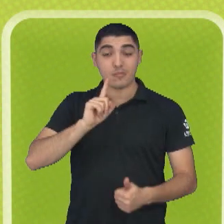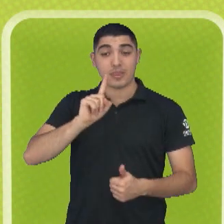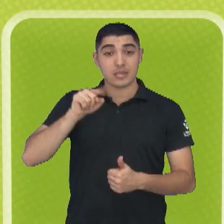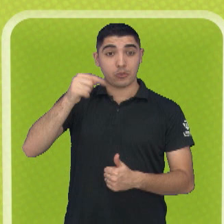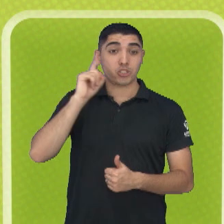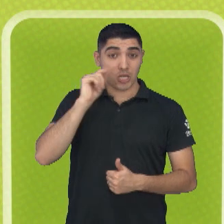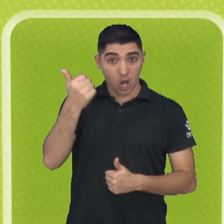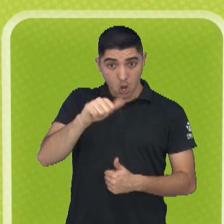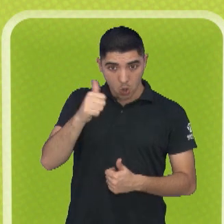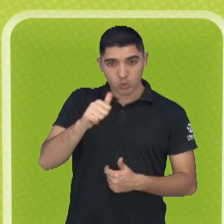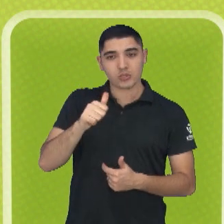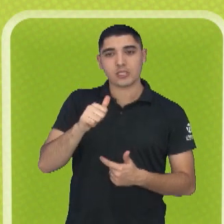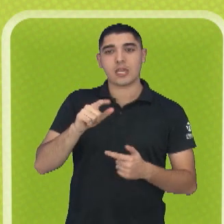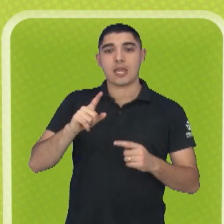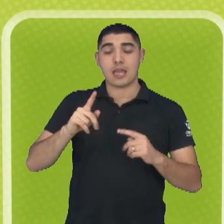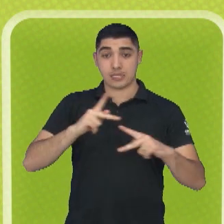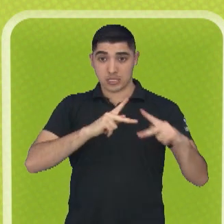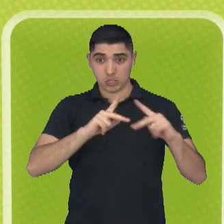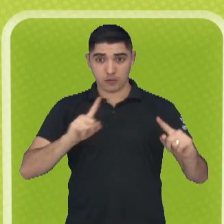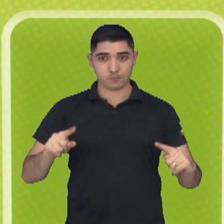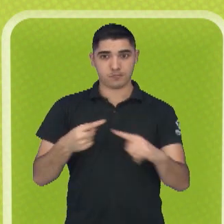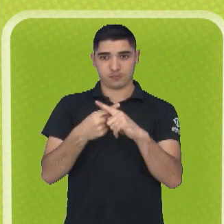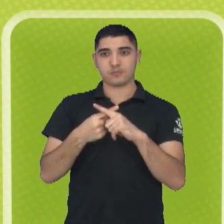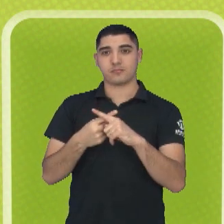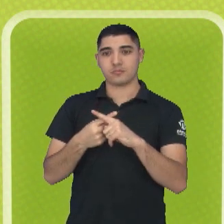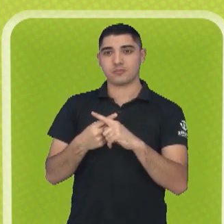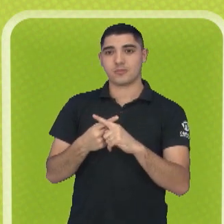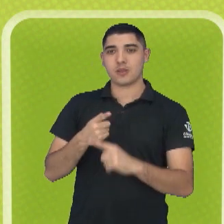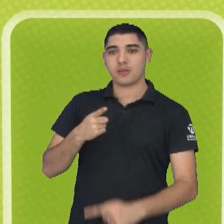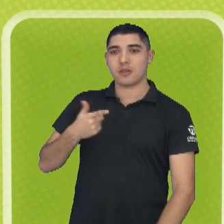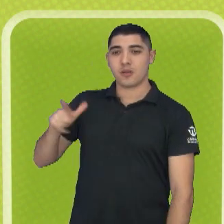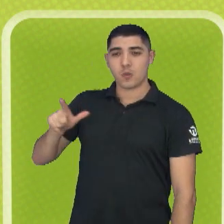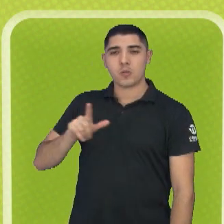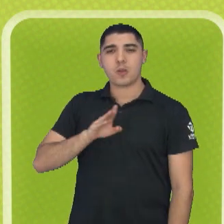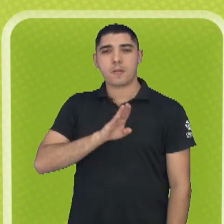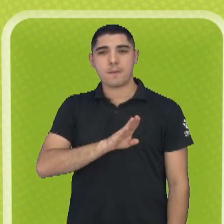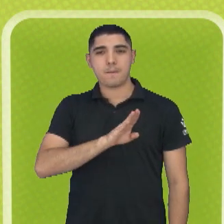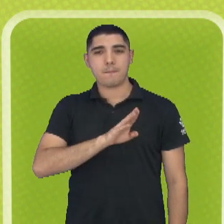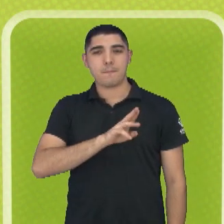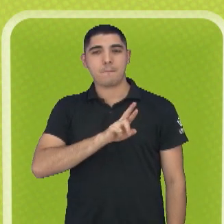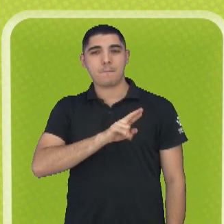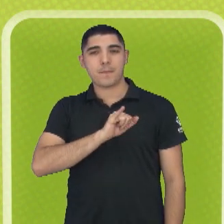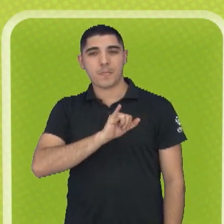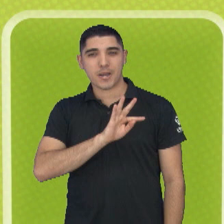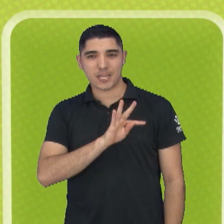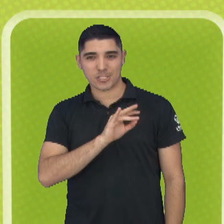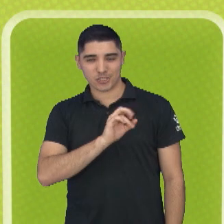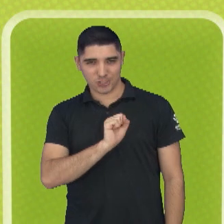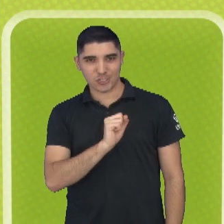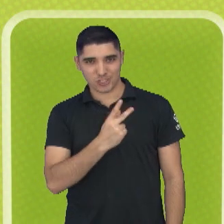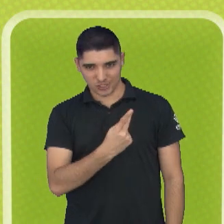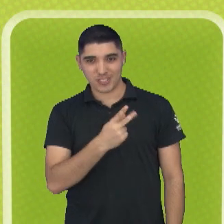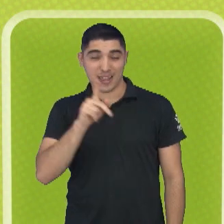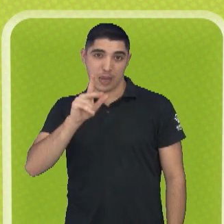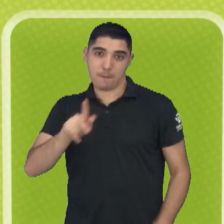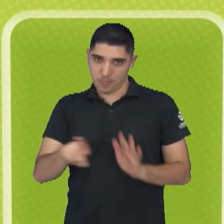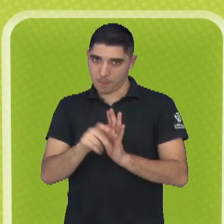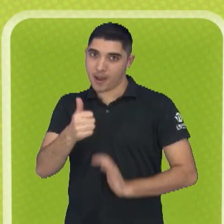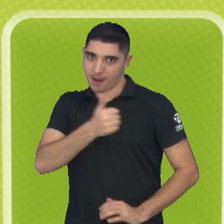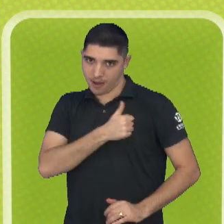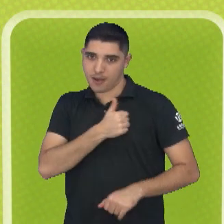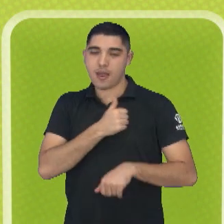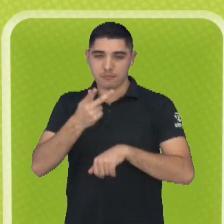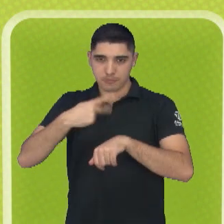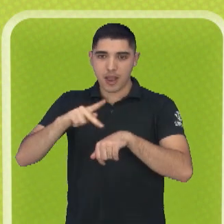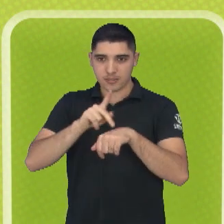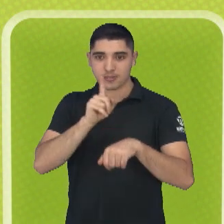11, dia seguinte, São José enfrenta O British Columbia. Que é da onde? Que é do Canadá. Que é do Canadá. Que é uma província do Canadá. Província do